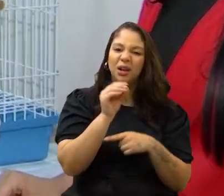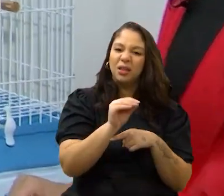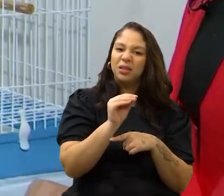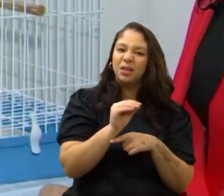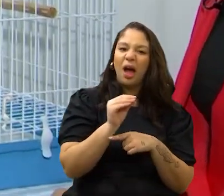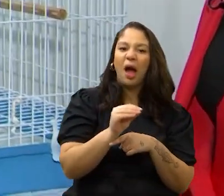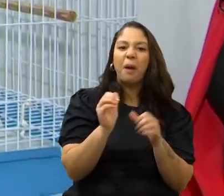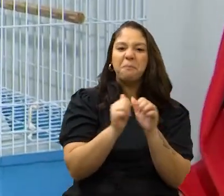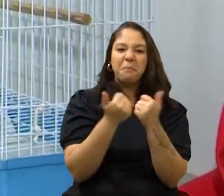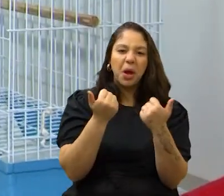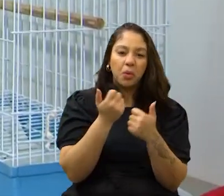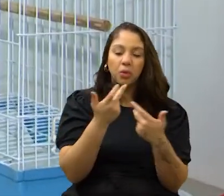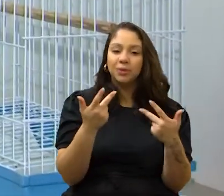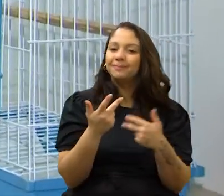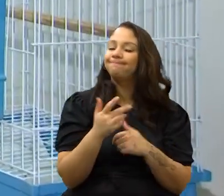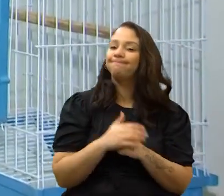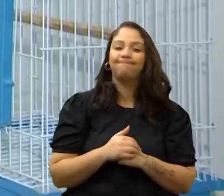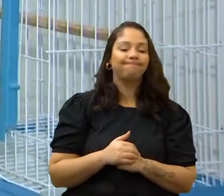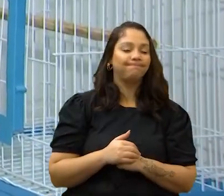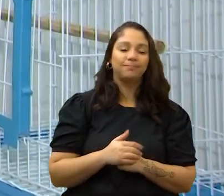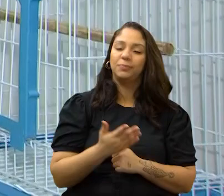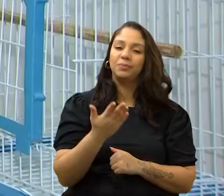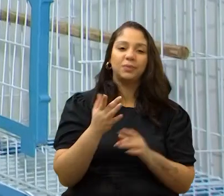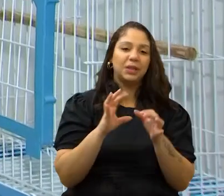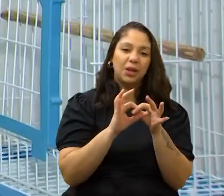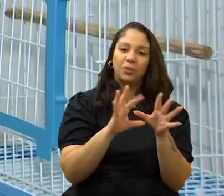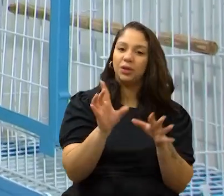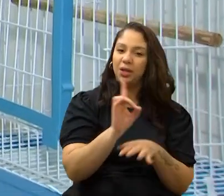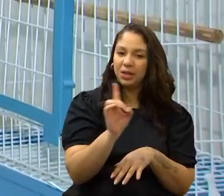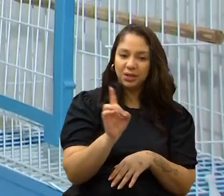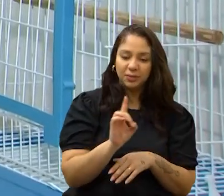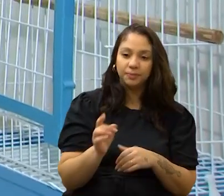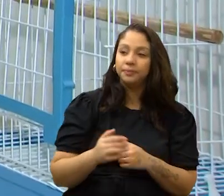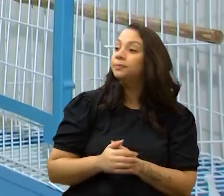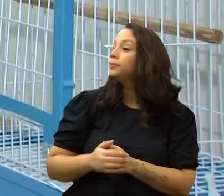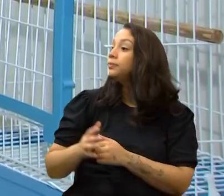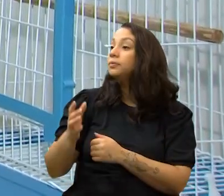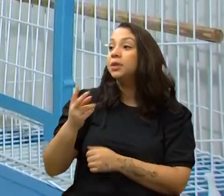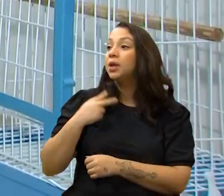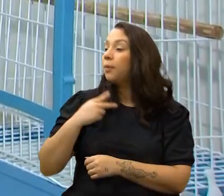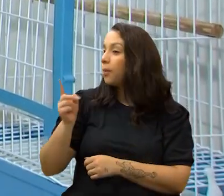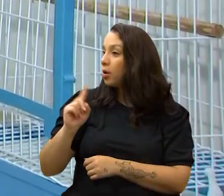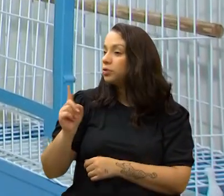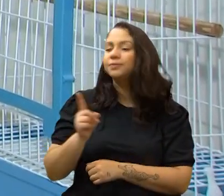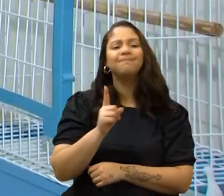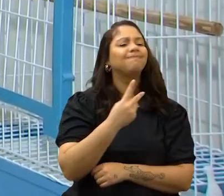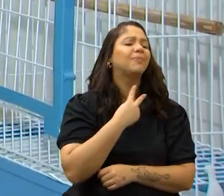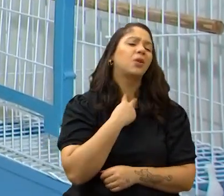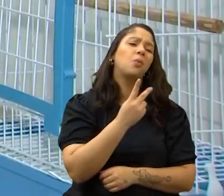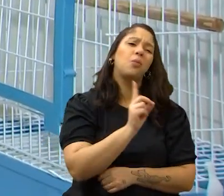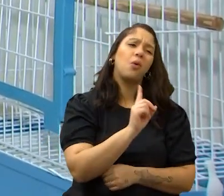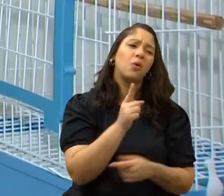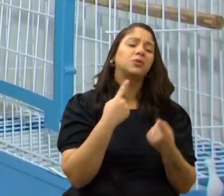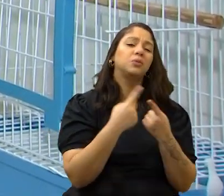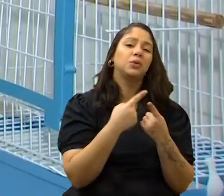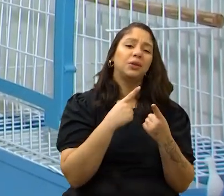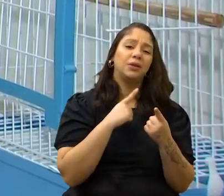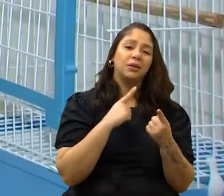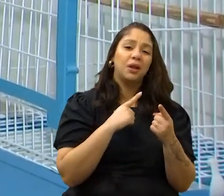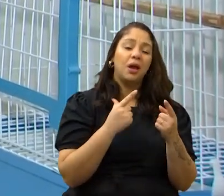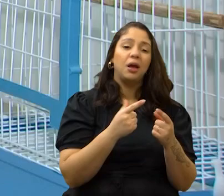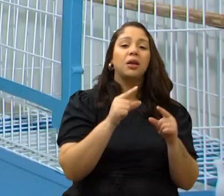água e sal, pão, esses alimentos aí não são permitidos. Torrada, não é permitido. Isso também não pode, não, porque